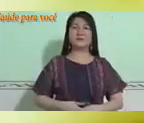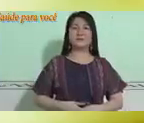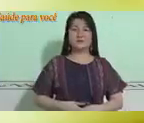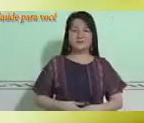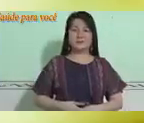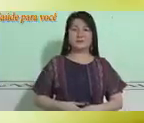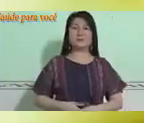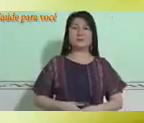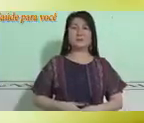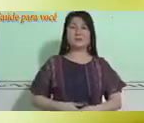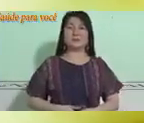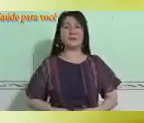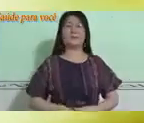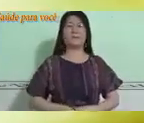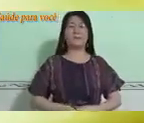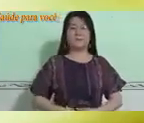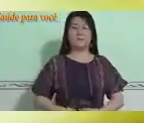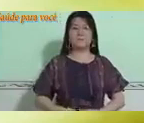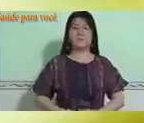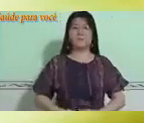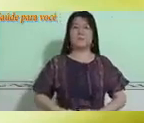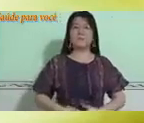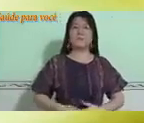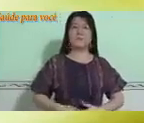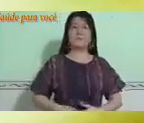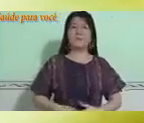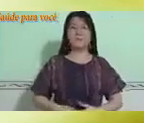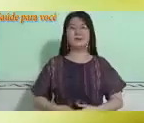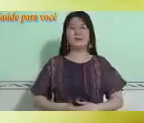para a recuperação após o alívio da dor.